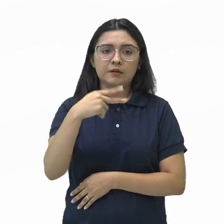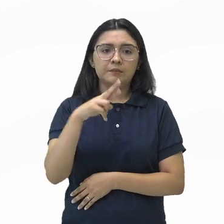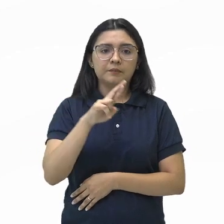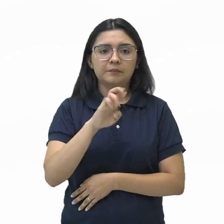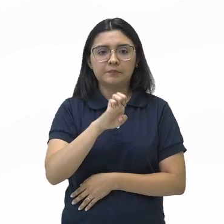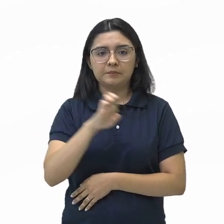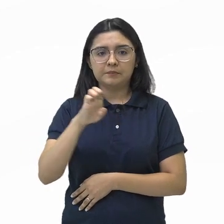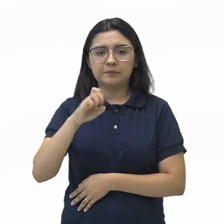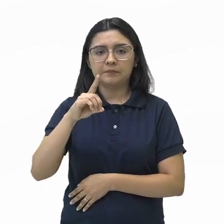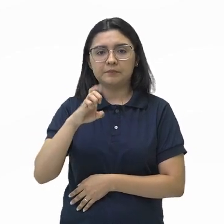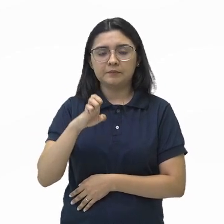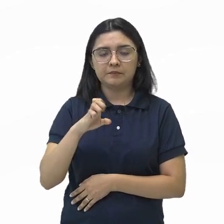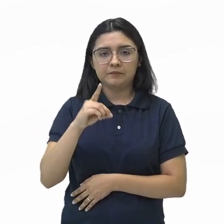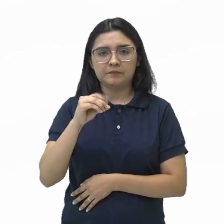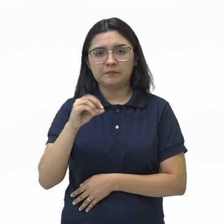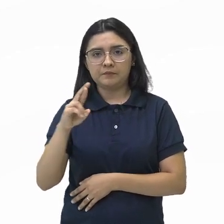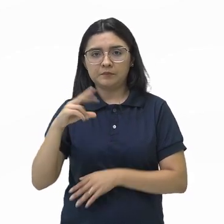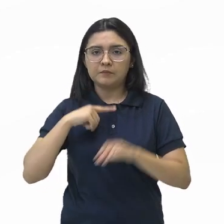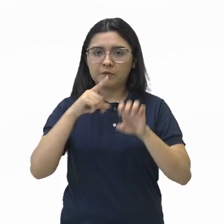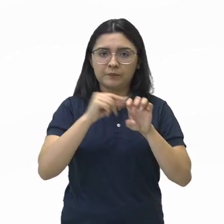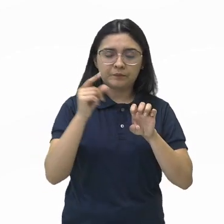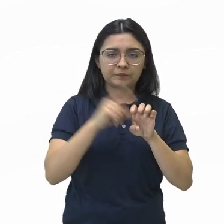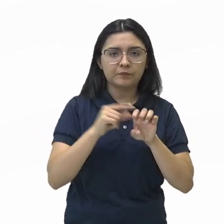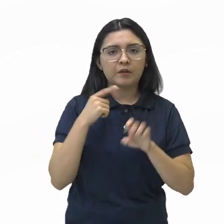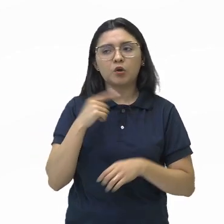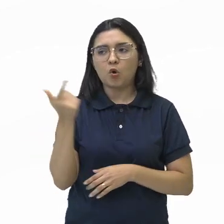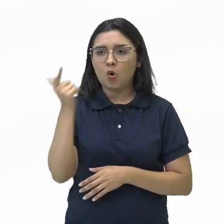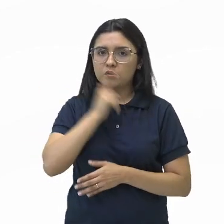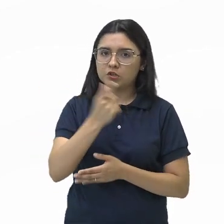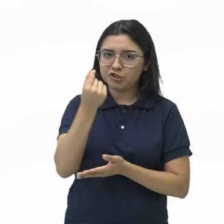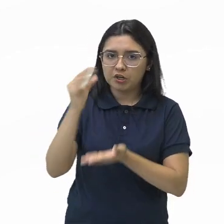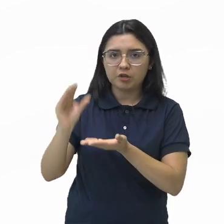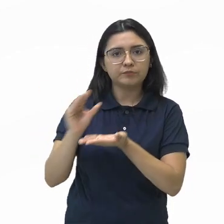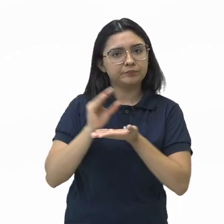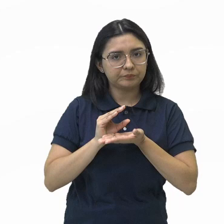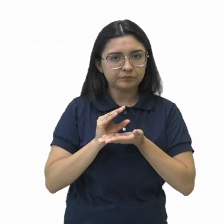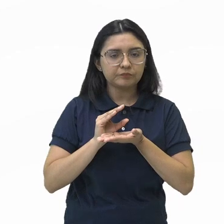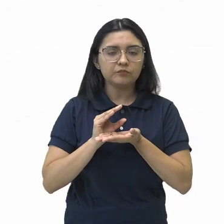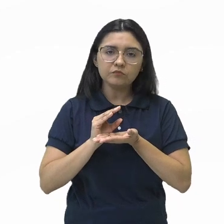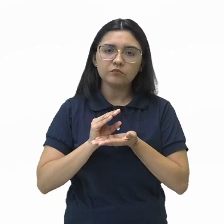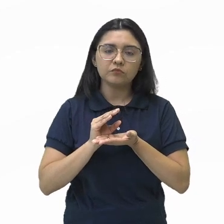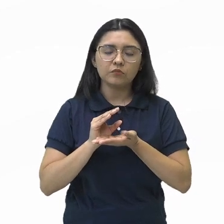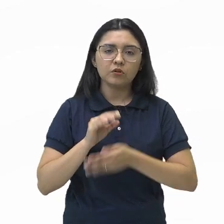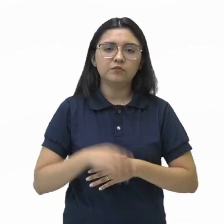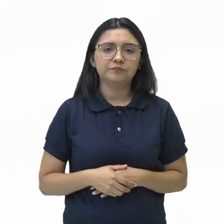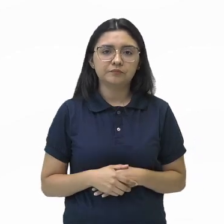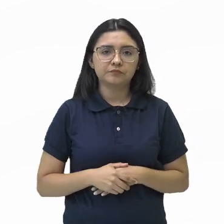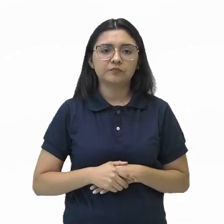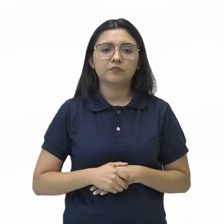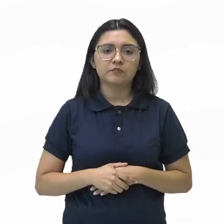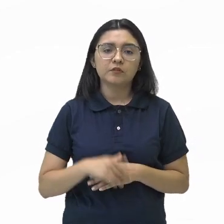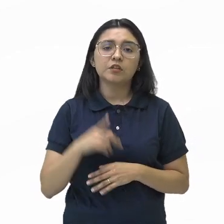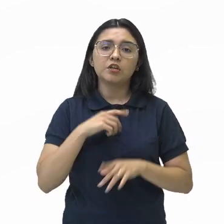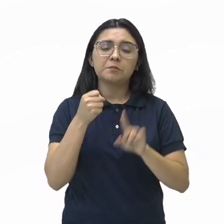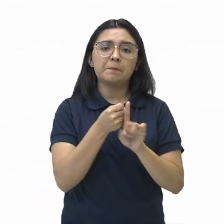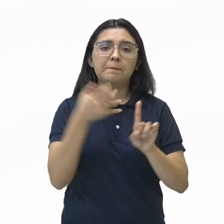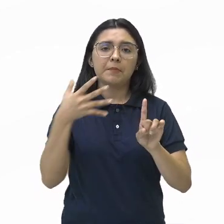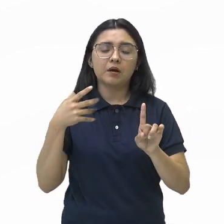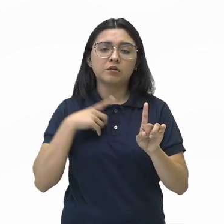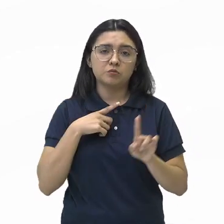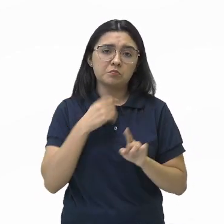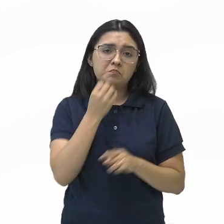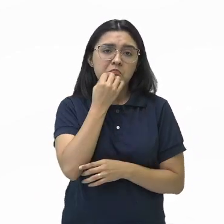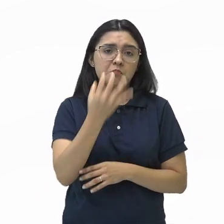essas soluções, recebe dinheiro por isso, né, que esse é a grande situação, e gera impacto positivo nas vidas